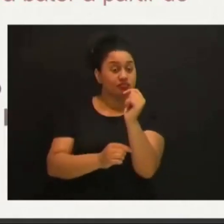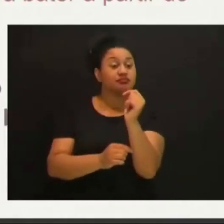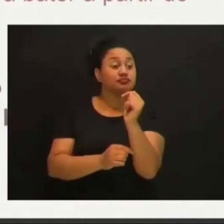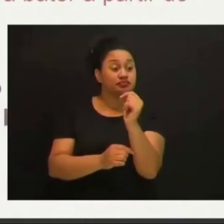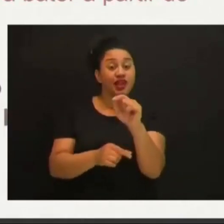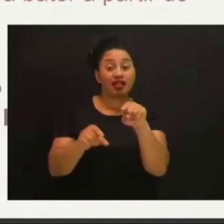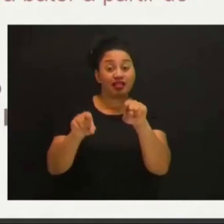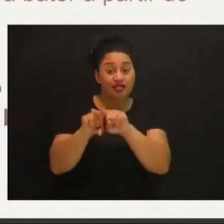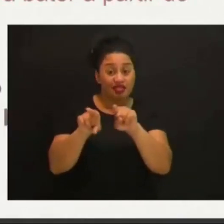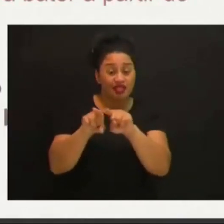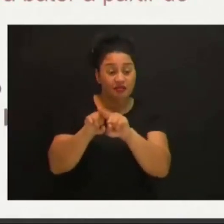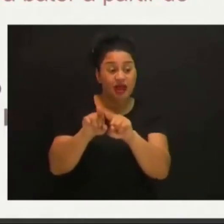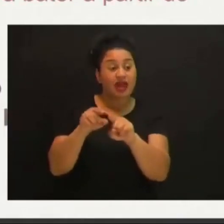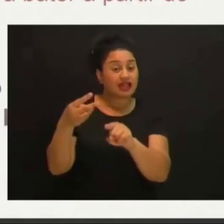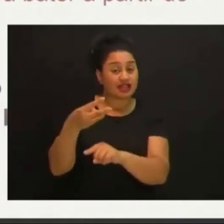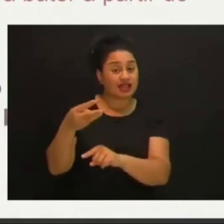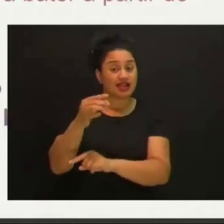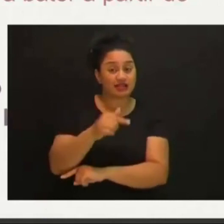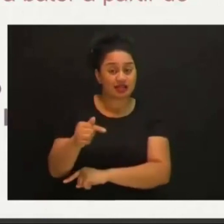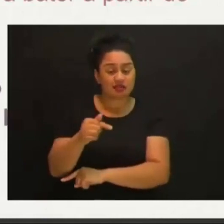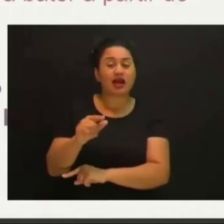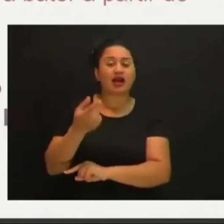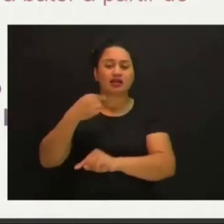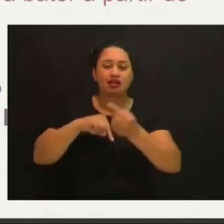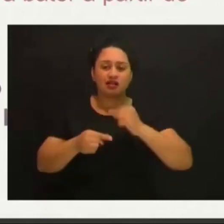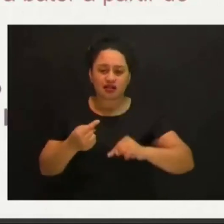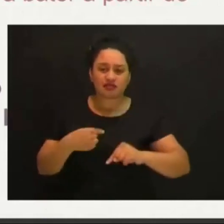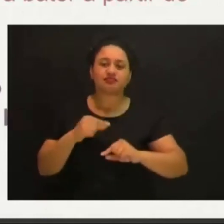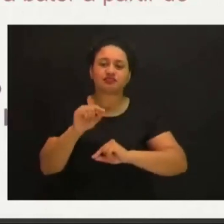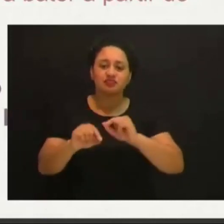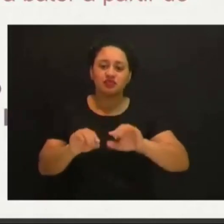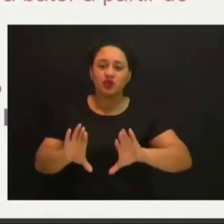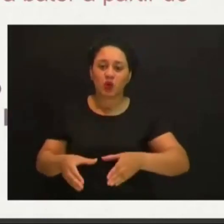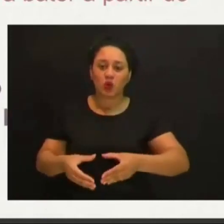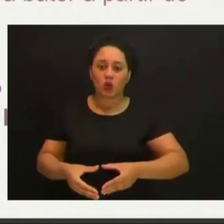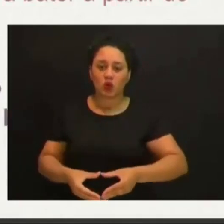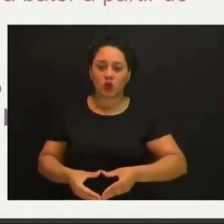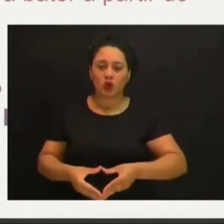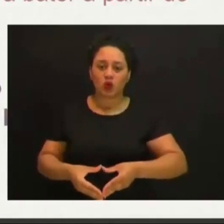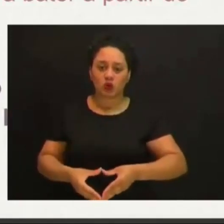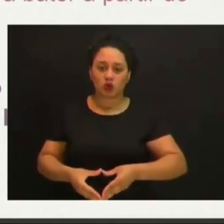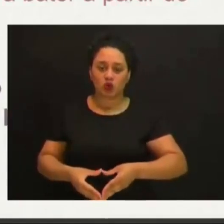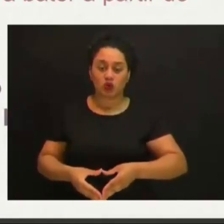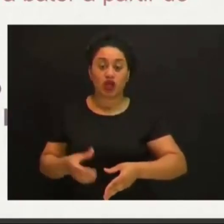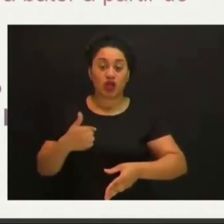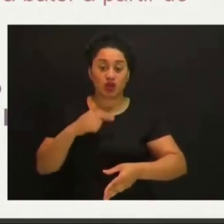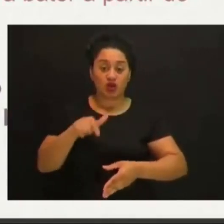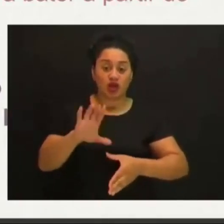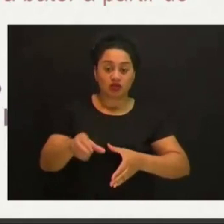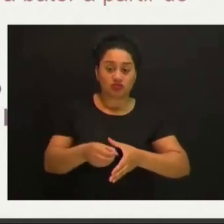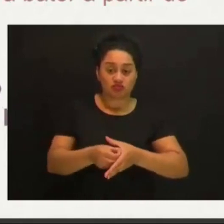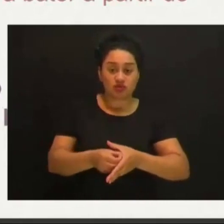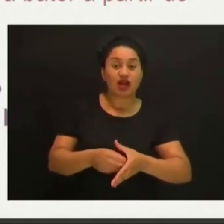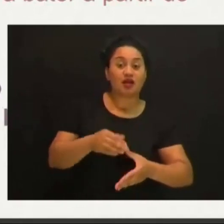Também no final dessa 3ª semana, a circulação útero-placentária, ou seja, a circulação de sangue bebê-mãe,